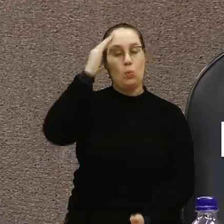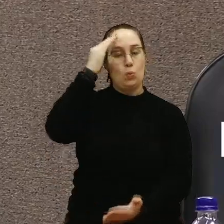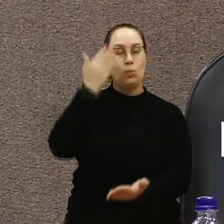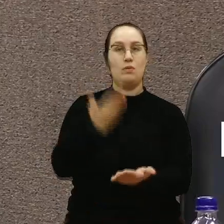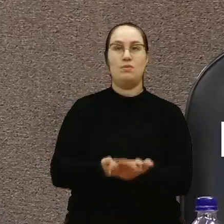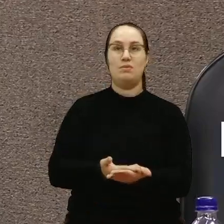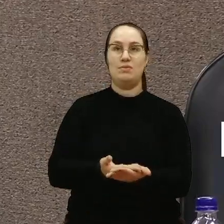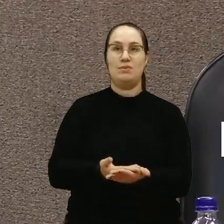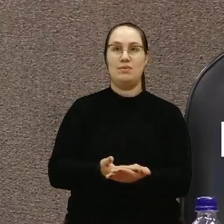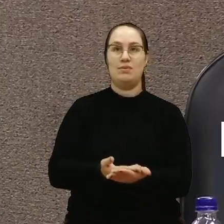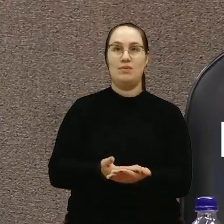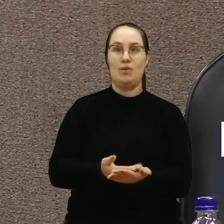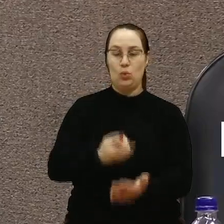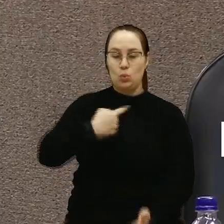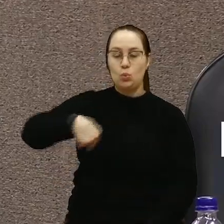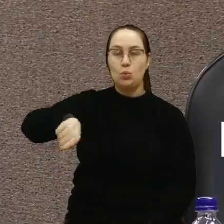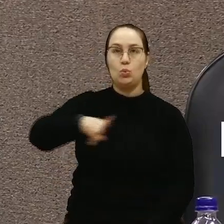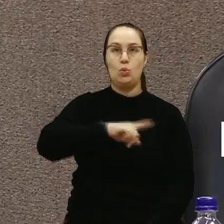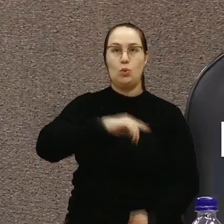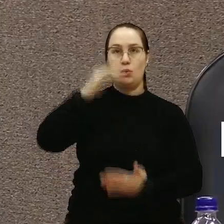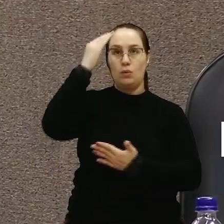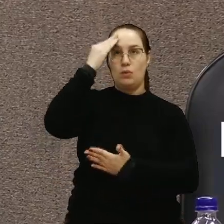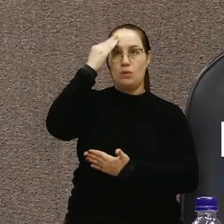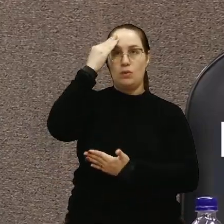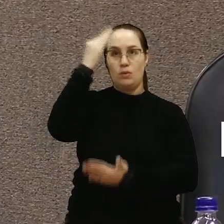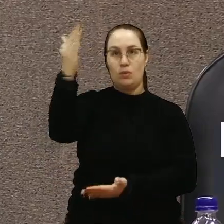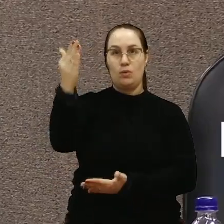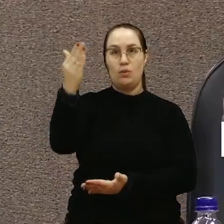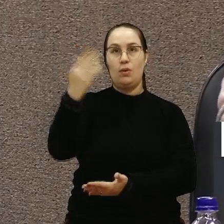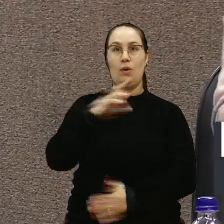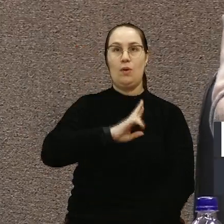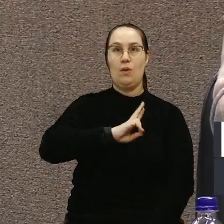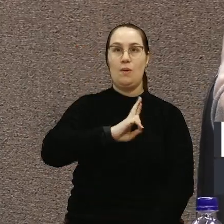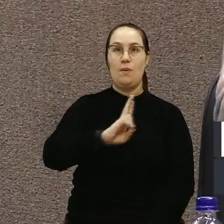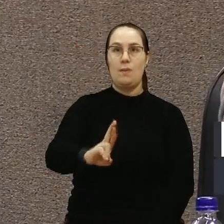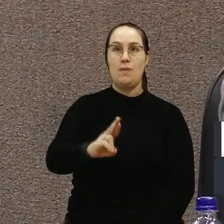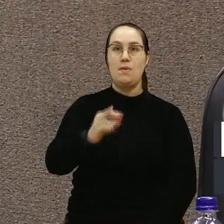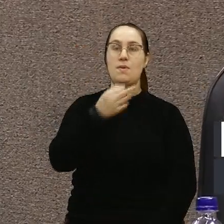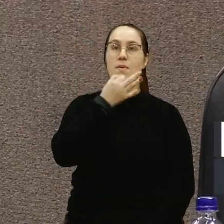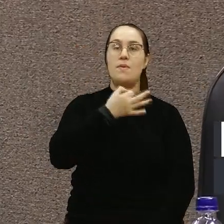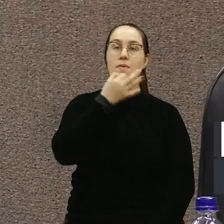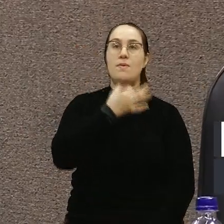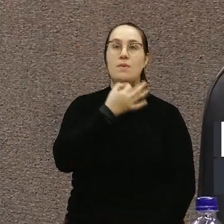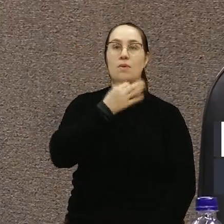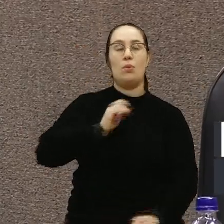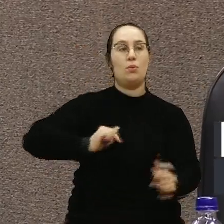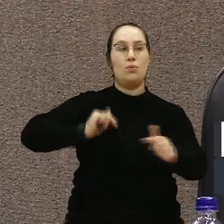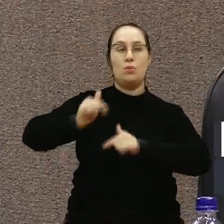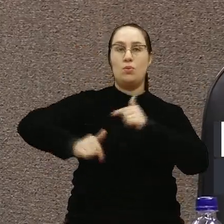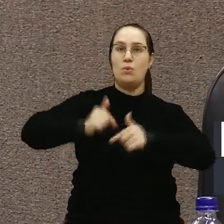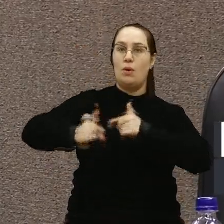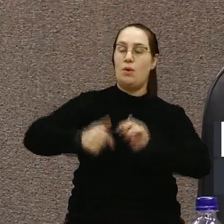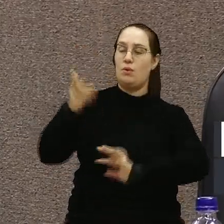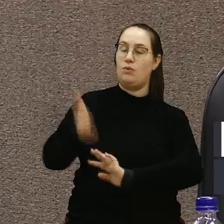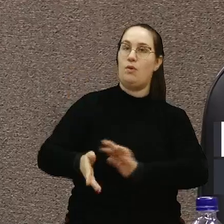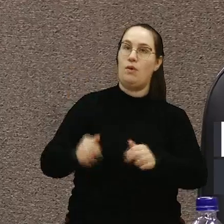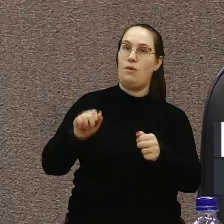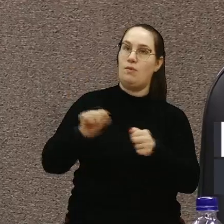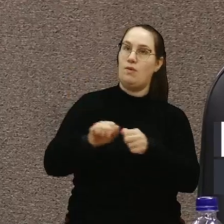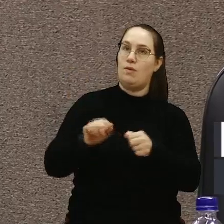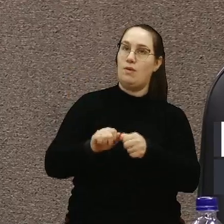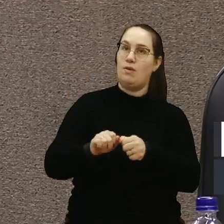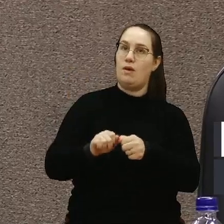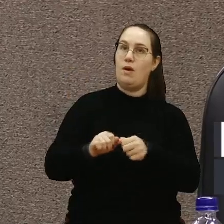acreditamos. E o nosso agradecimento, a nossa gratidão enquanto representantes da cidade por todo o trabalho que já vem sendo feito